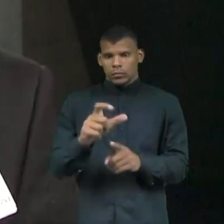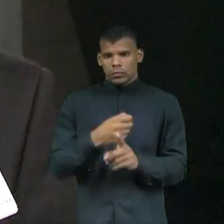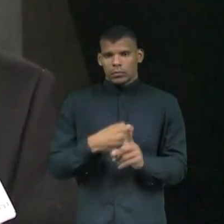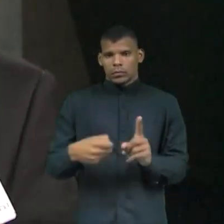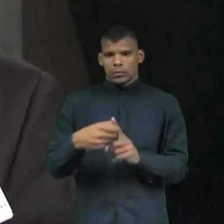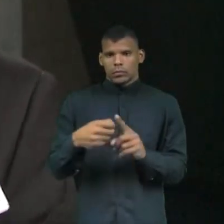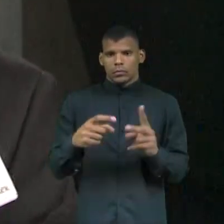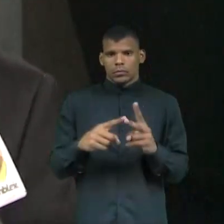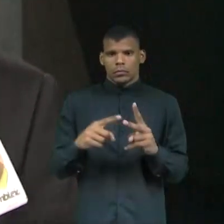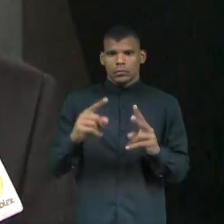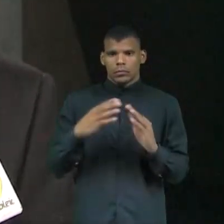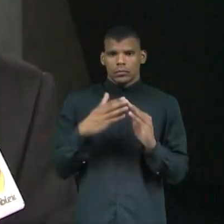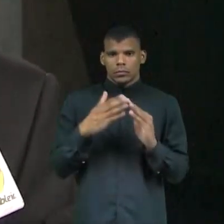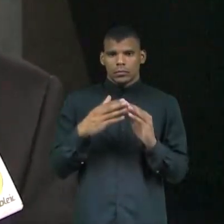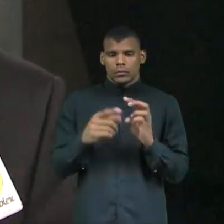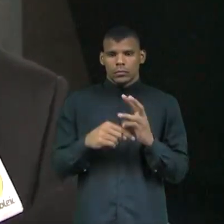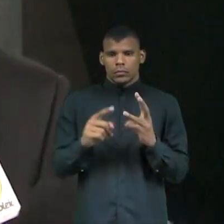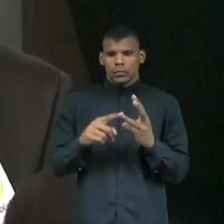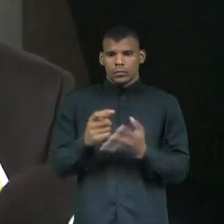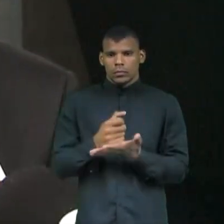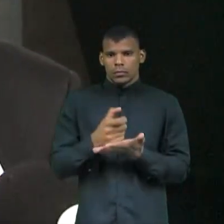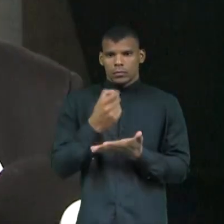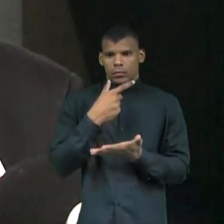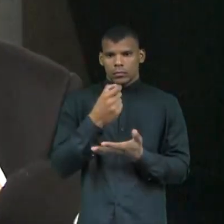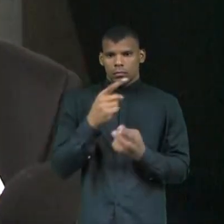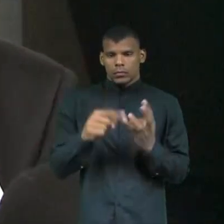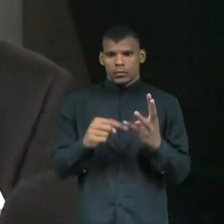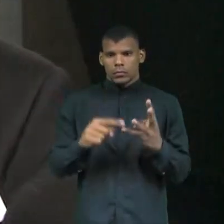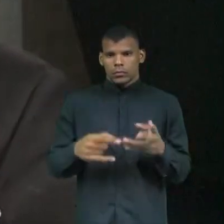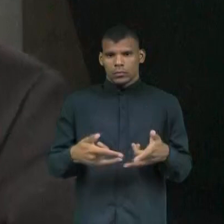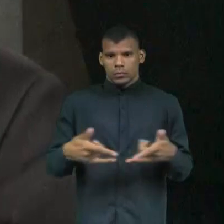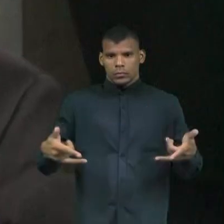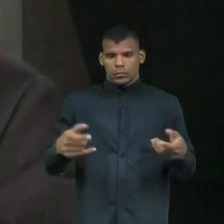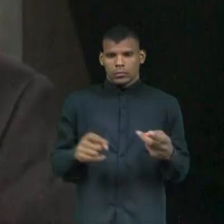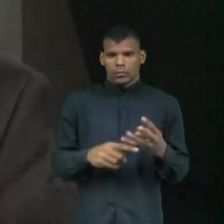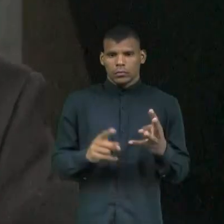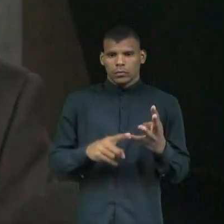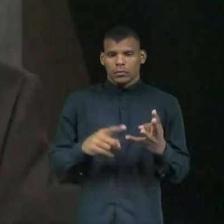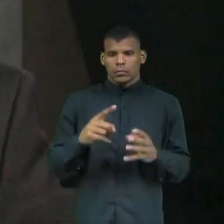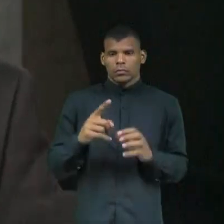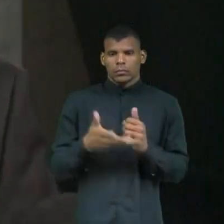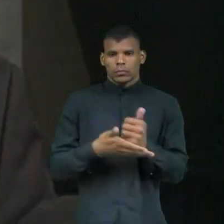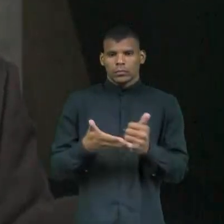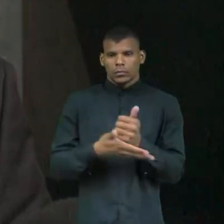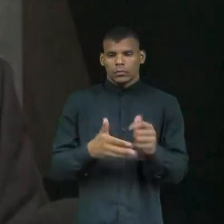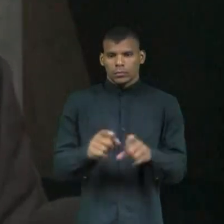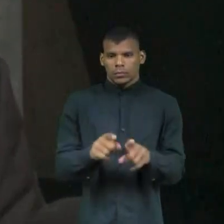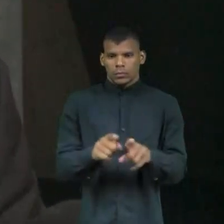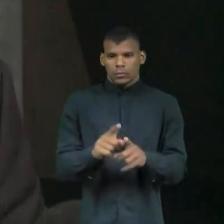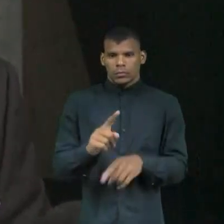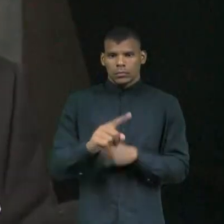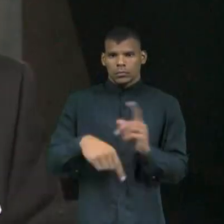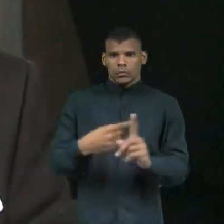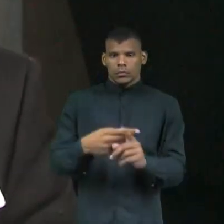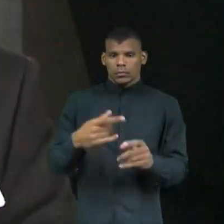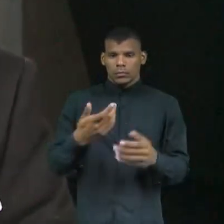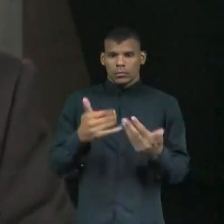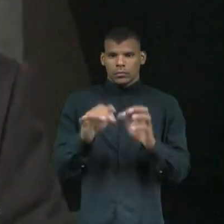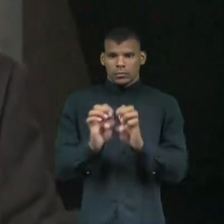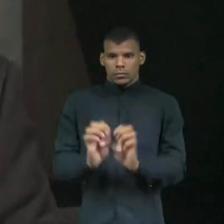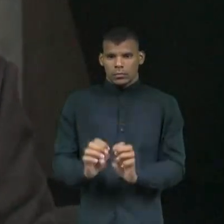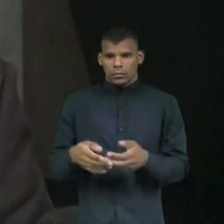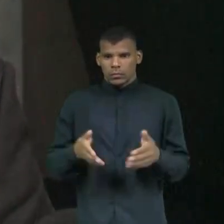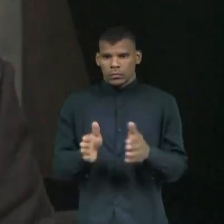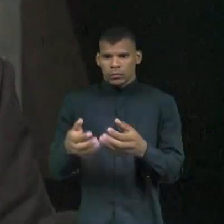casas, a questão de medicamentos, de colchões, de cestas básicas, bem como também verificando a questão estrutural, estradas danificadas,